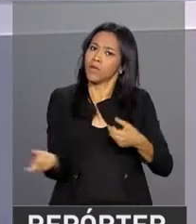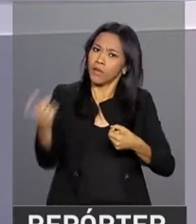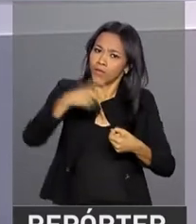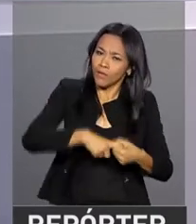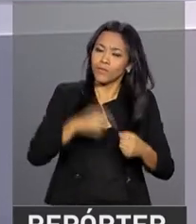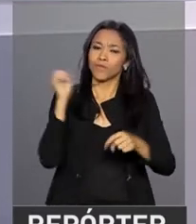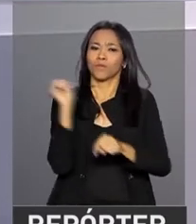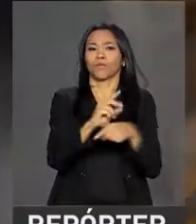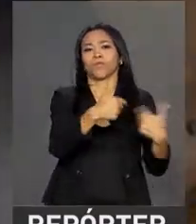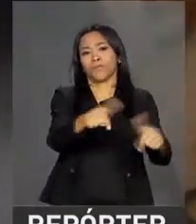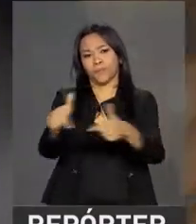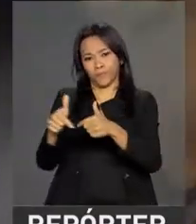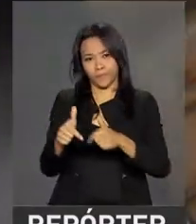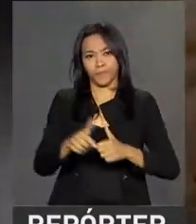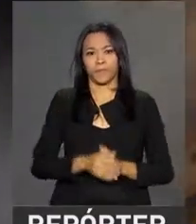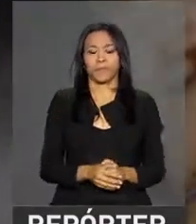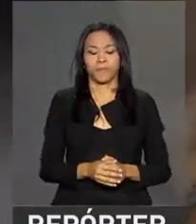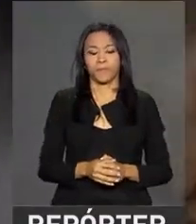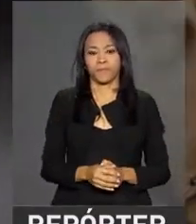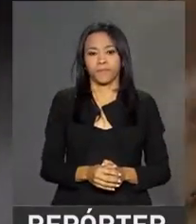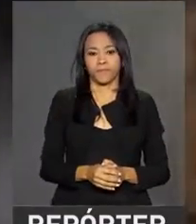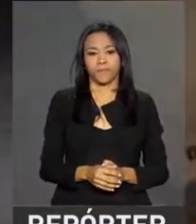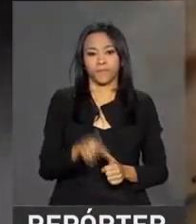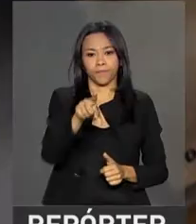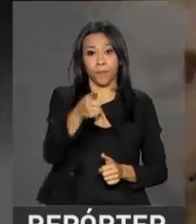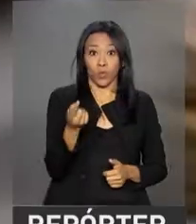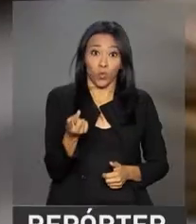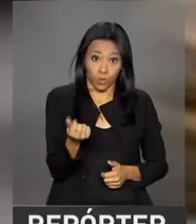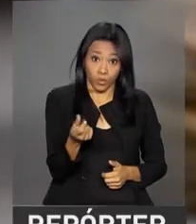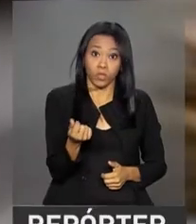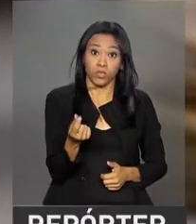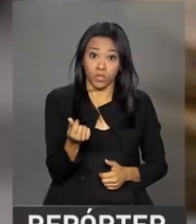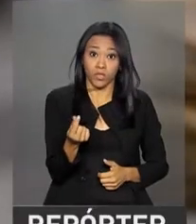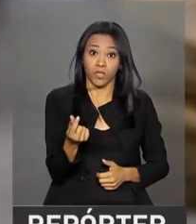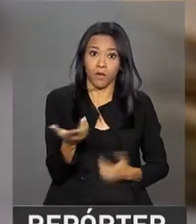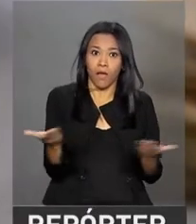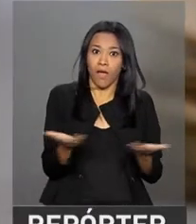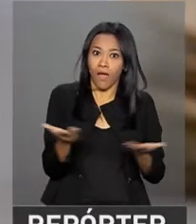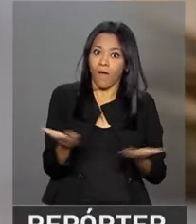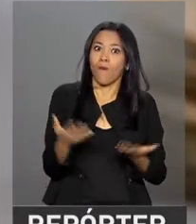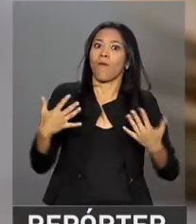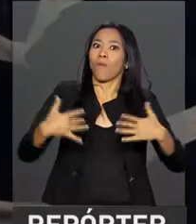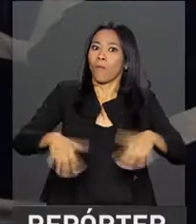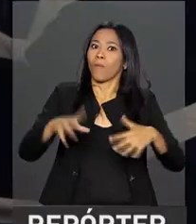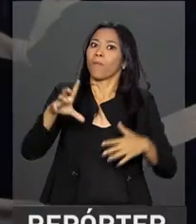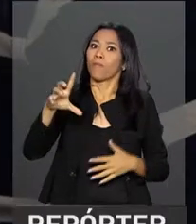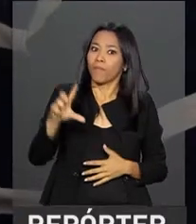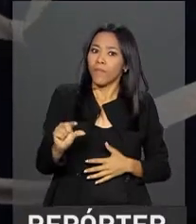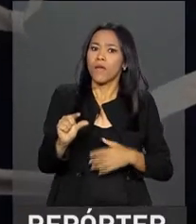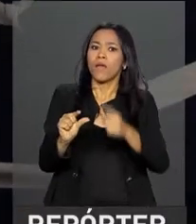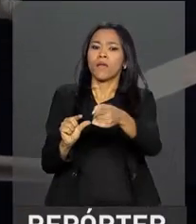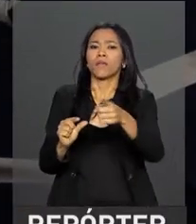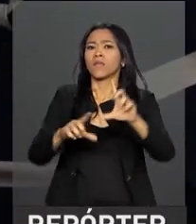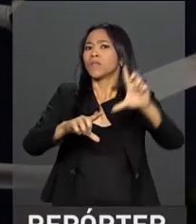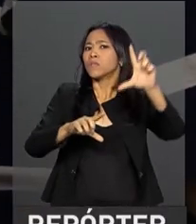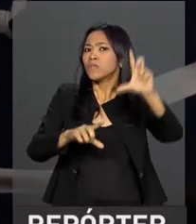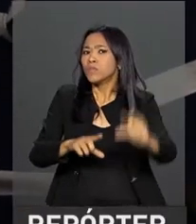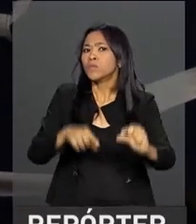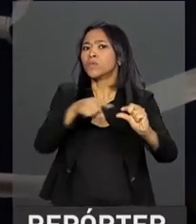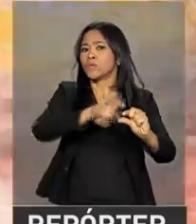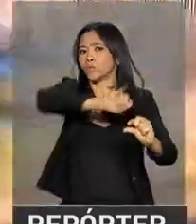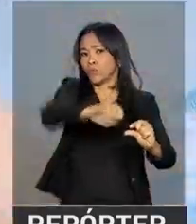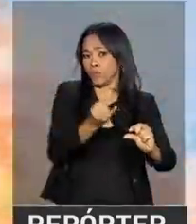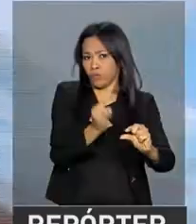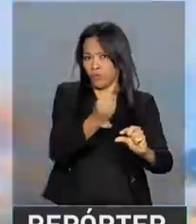emprego o dinheiro custando menos com a definição da queda na taxa básica de